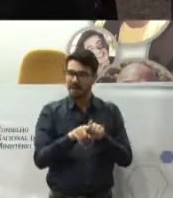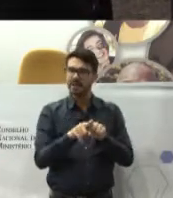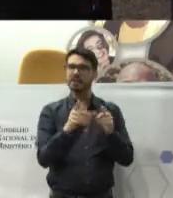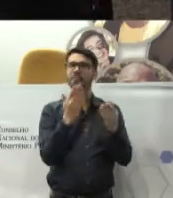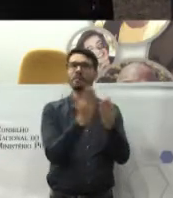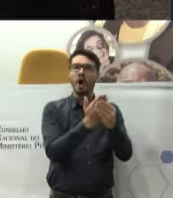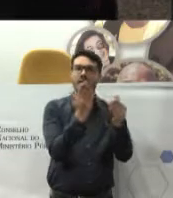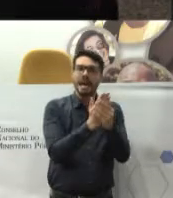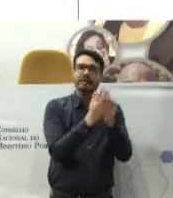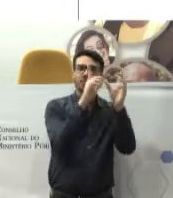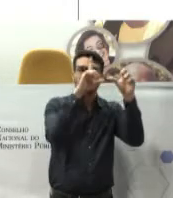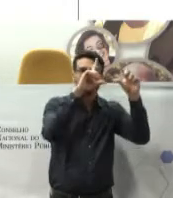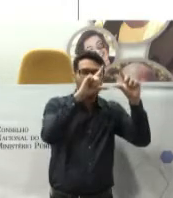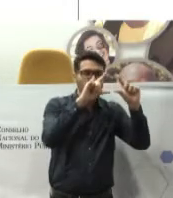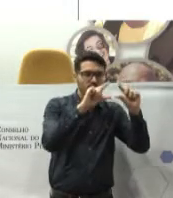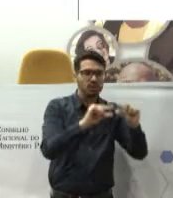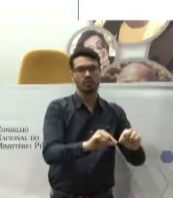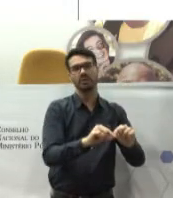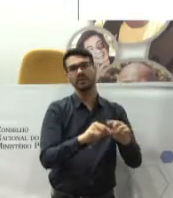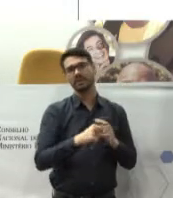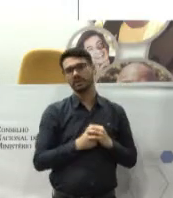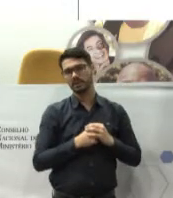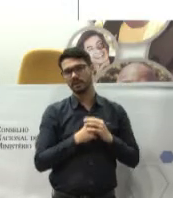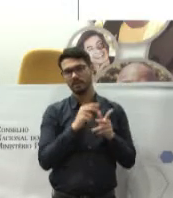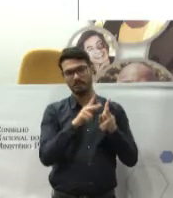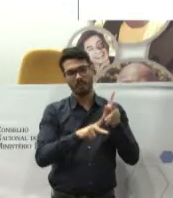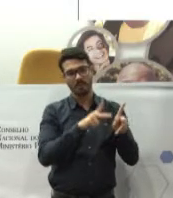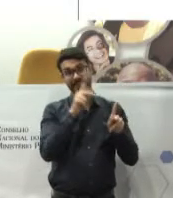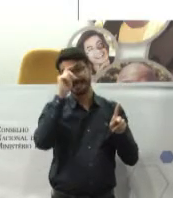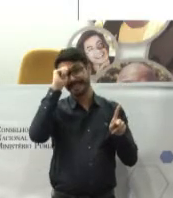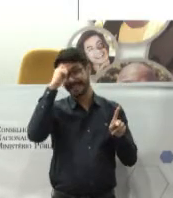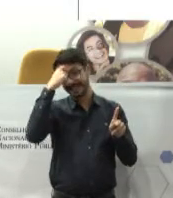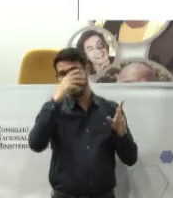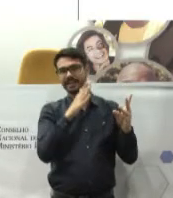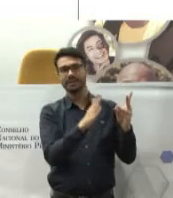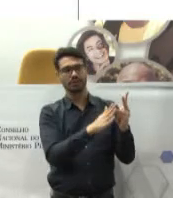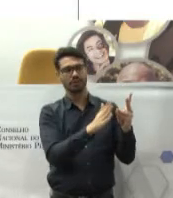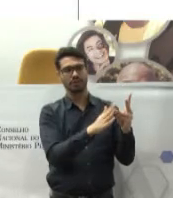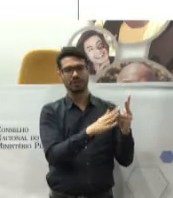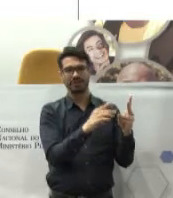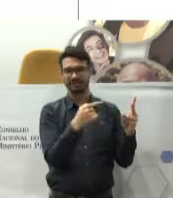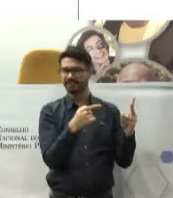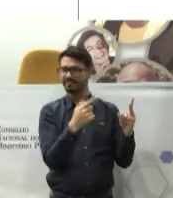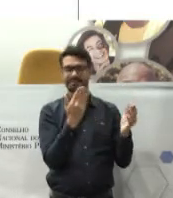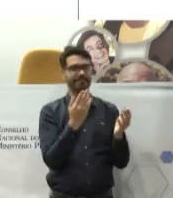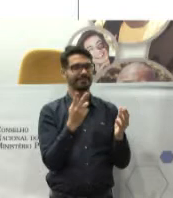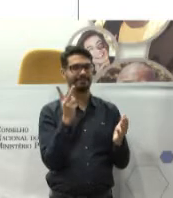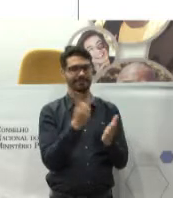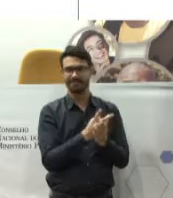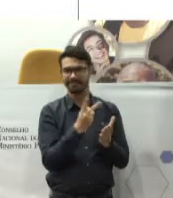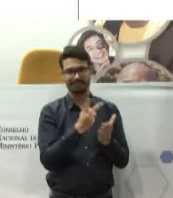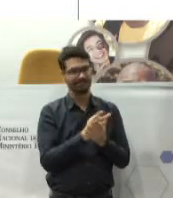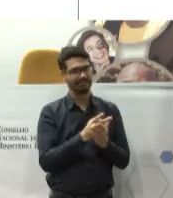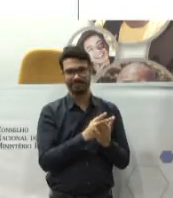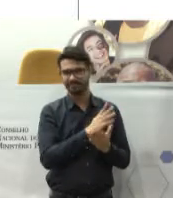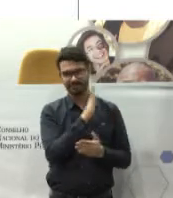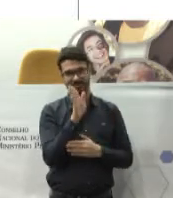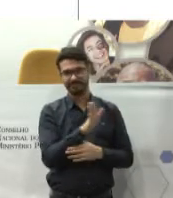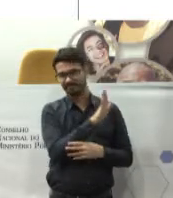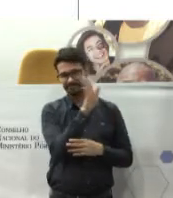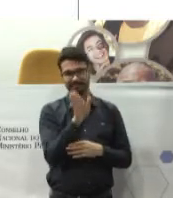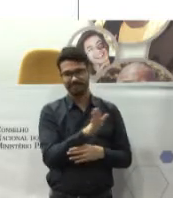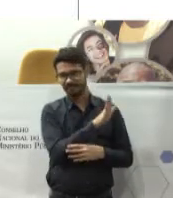processos. Populações vulneráveis, por exemplo, população negra e indígena são fregueses de hipertensão